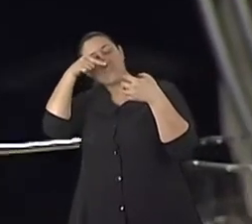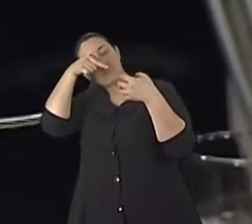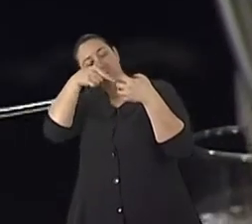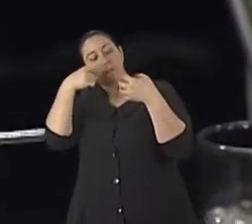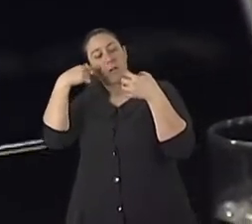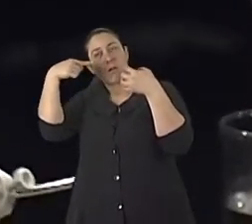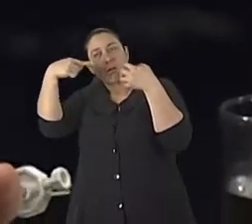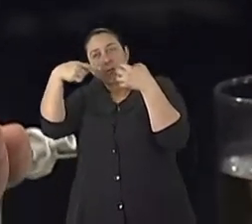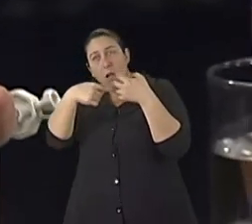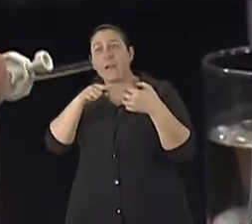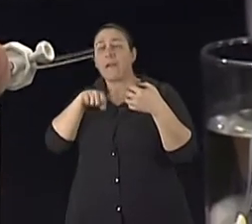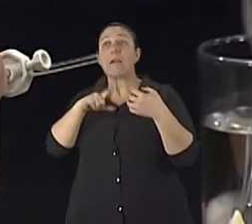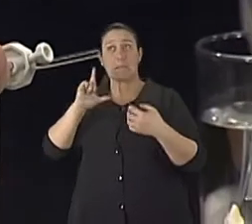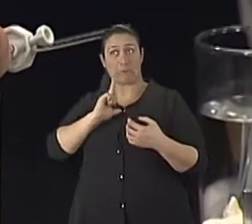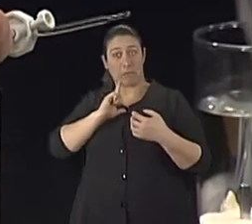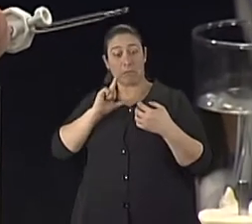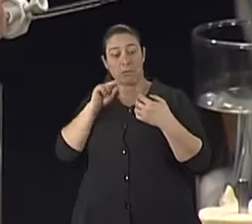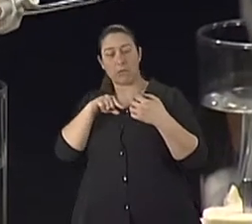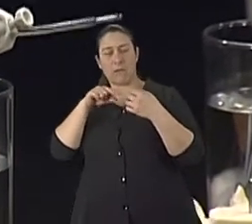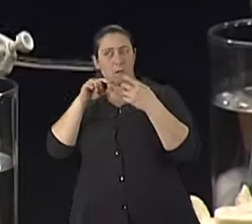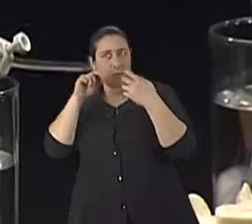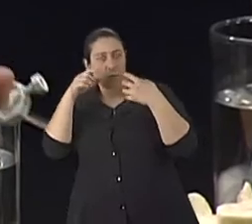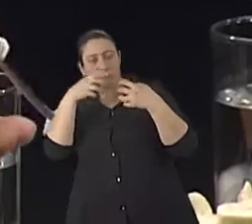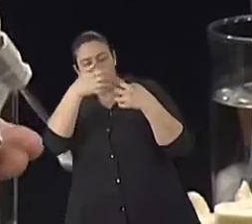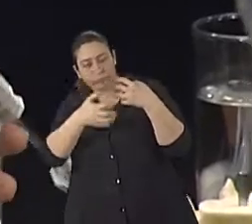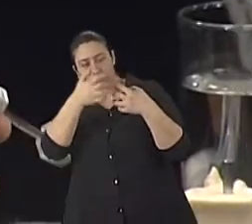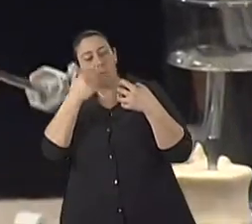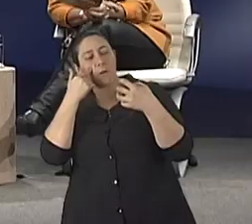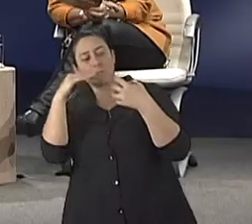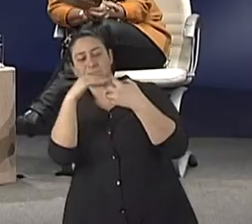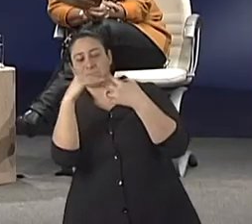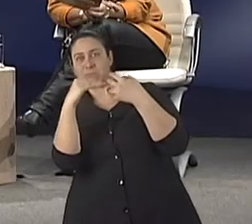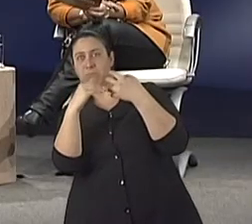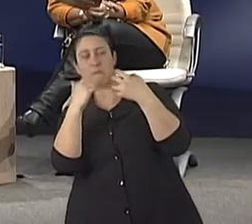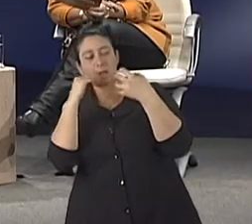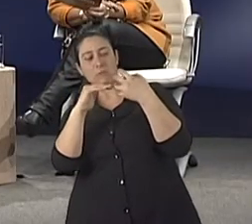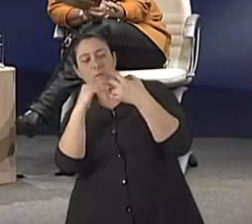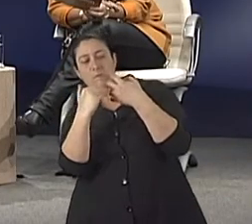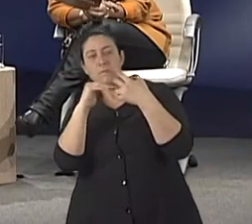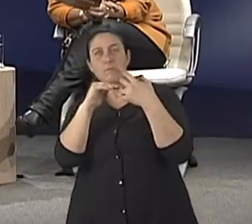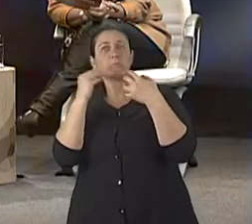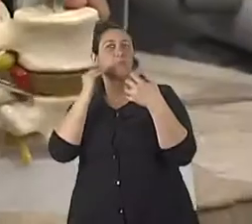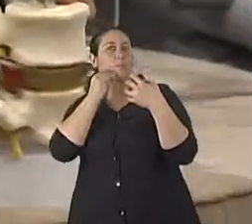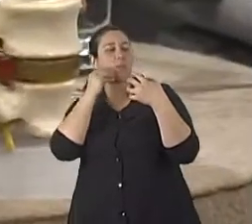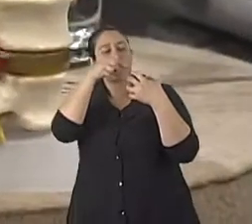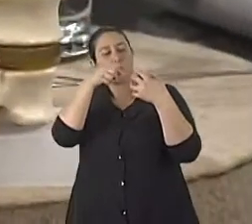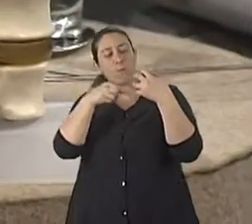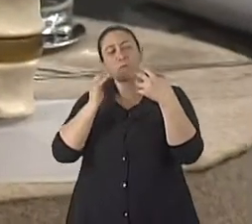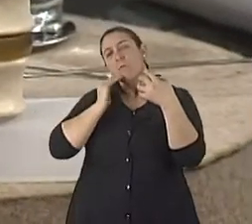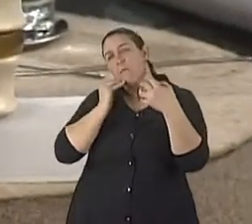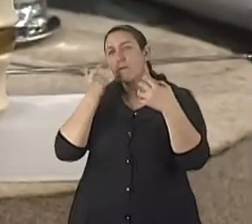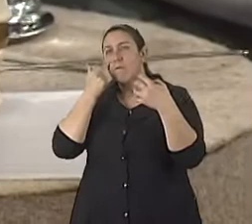em um outro sistema que sai num aparelho que fica externa você vai vai no vídeo e isso e aí a gente vai fazer um acompanhamento